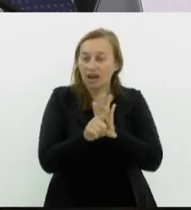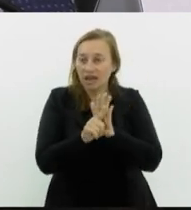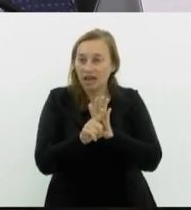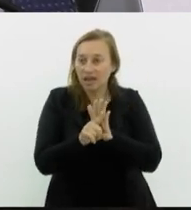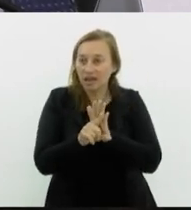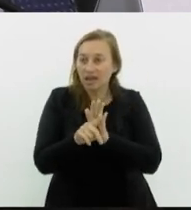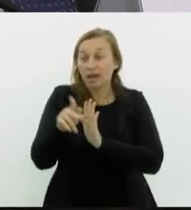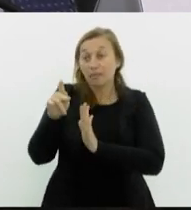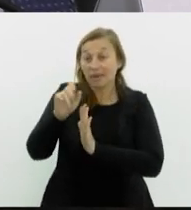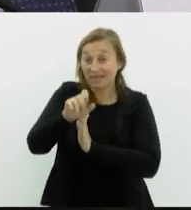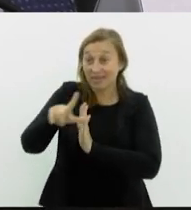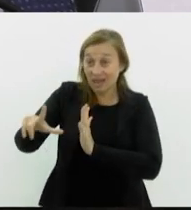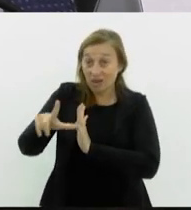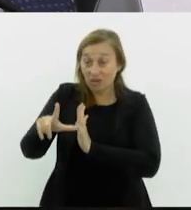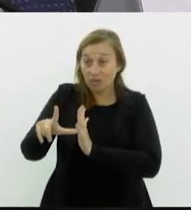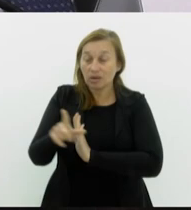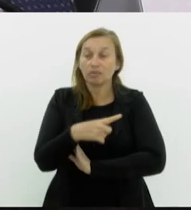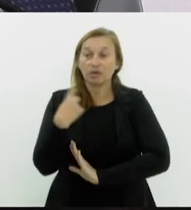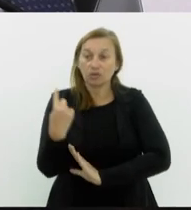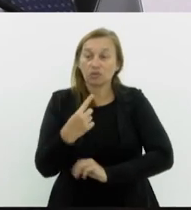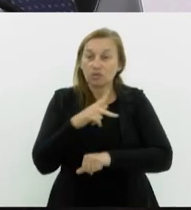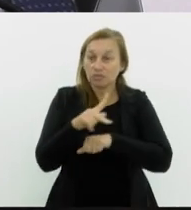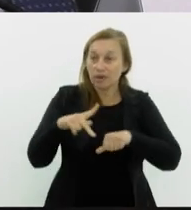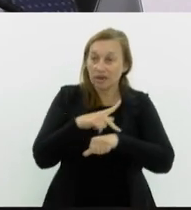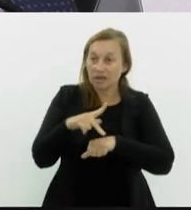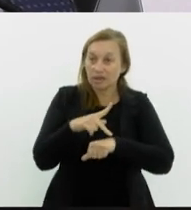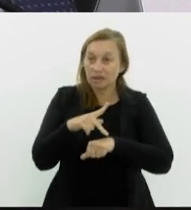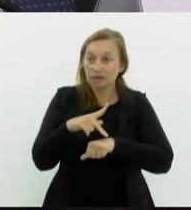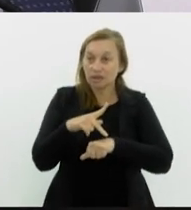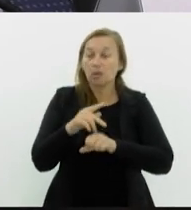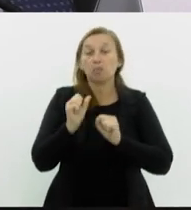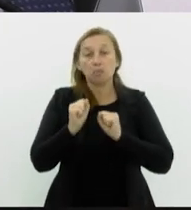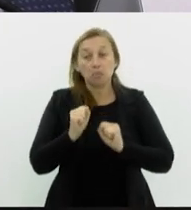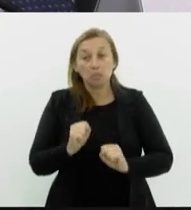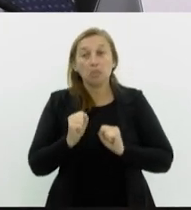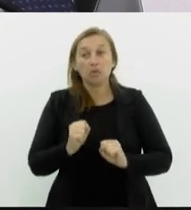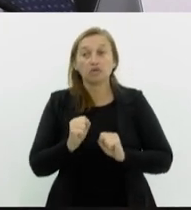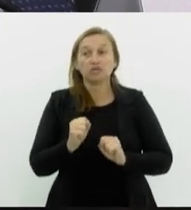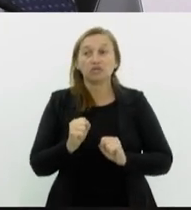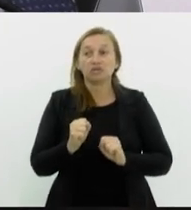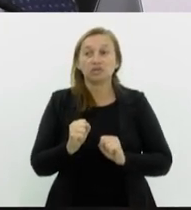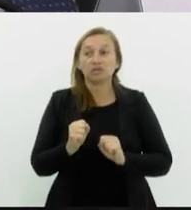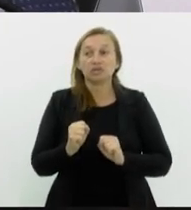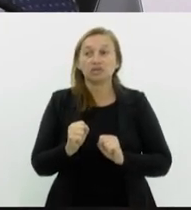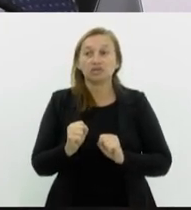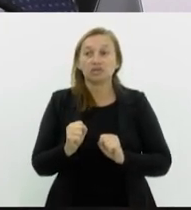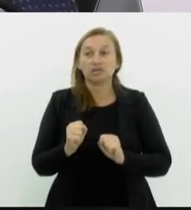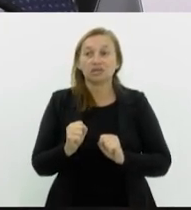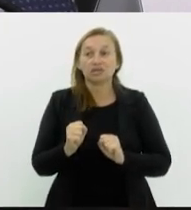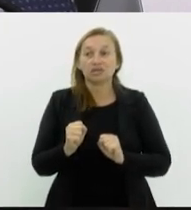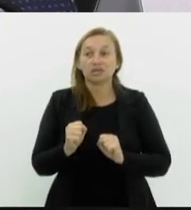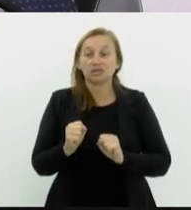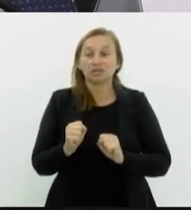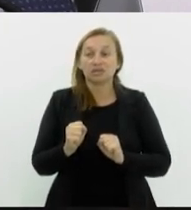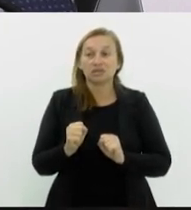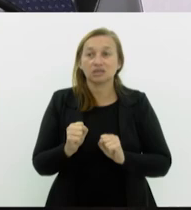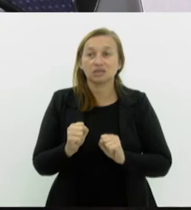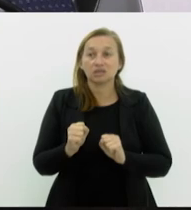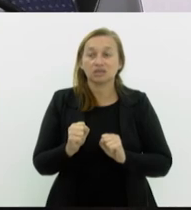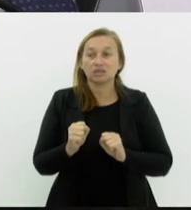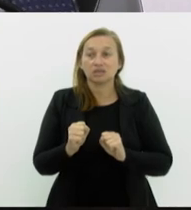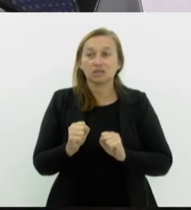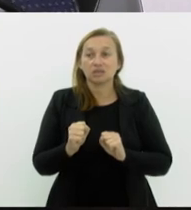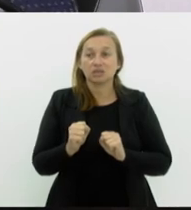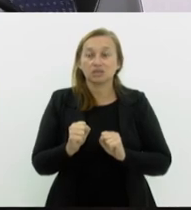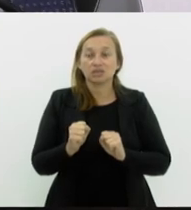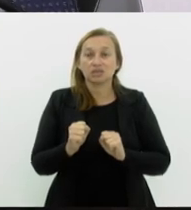processual penal, para que o nosso país possa fazer face aos índices